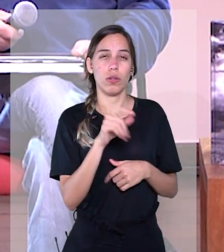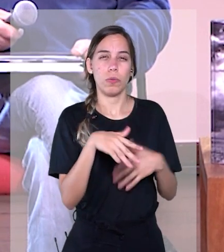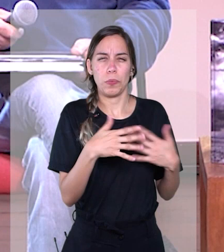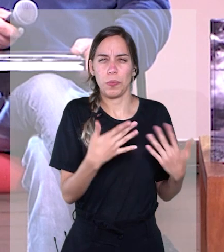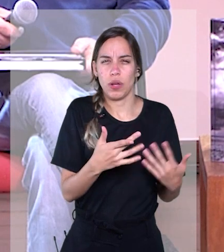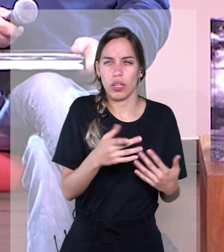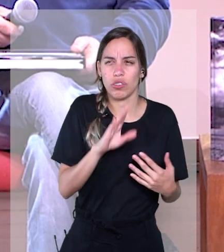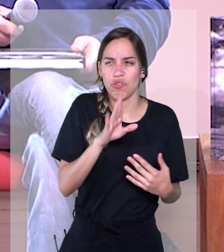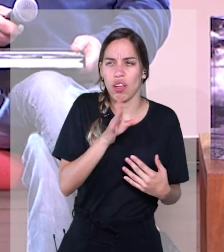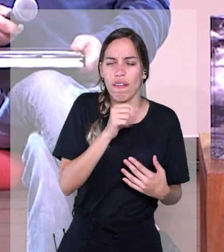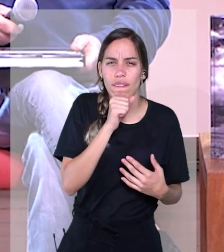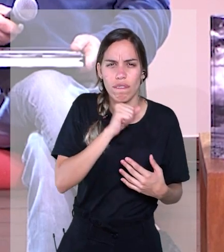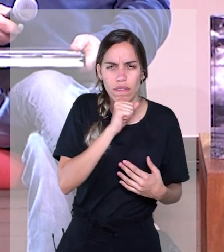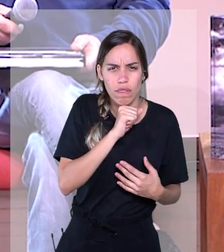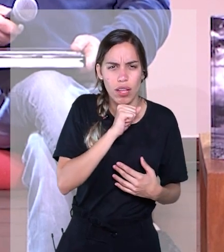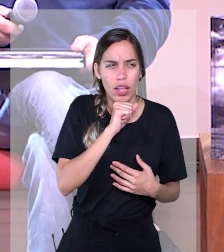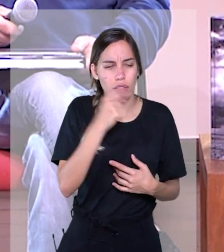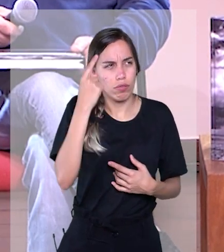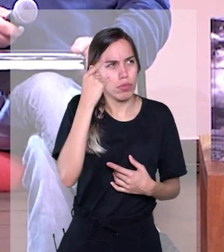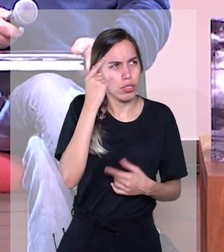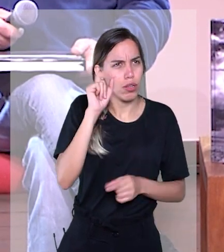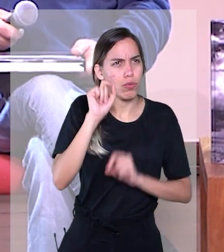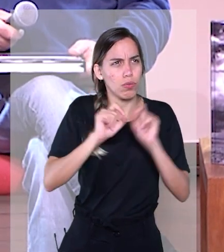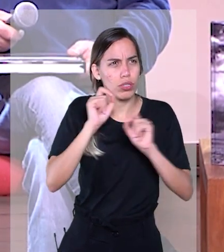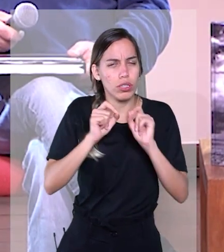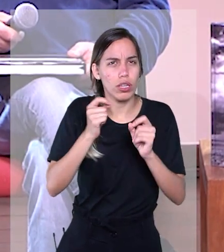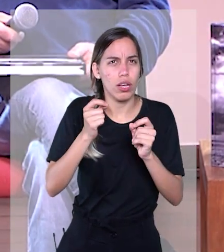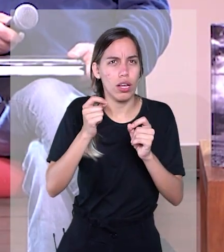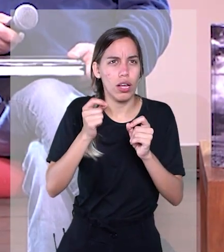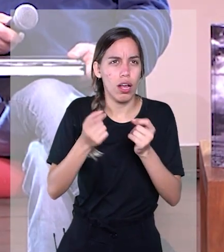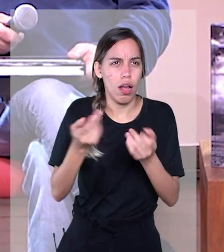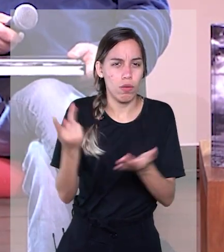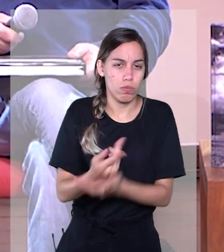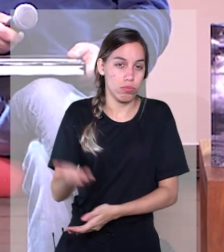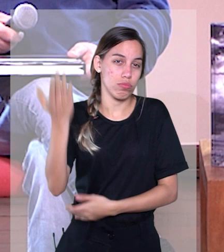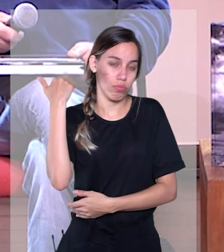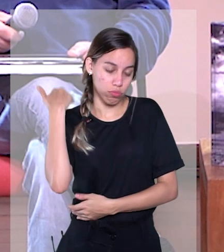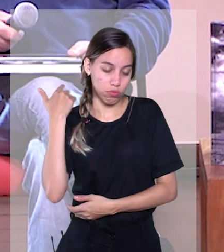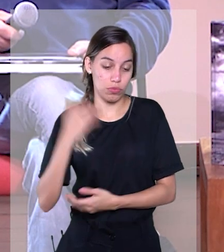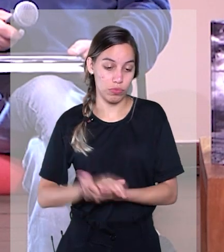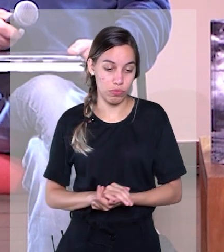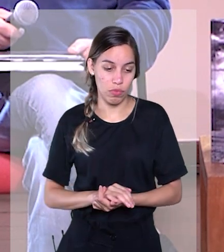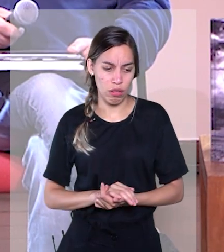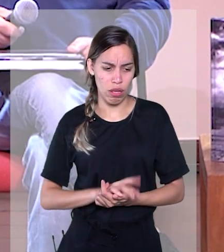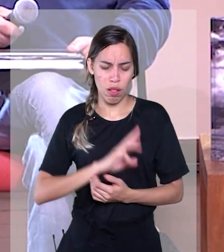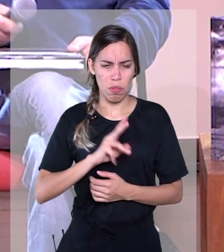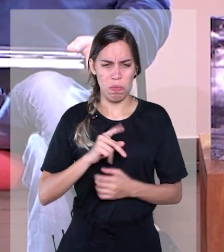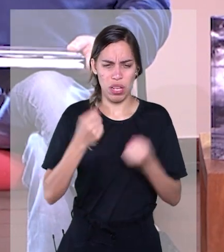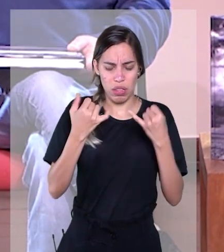já pensando no que passou, né? Basicamente é isso. Assim, não é explicado, mas é